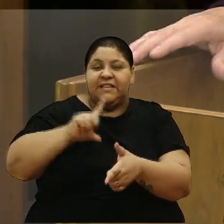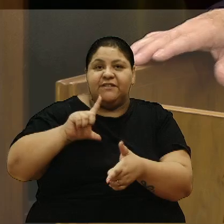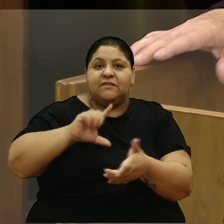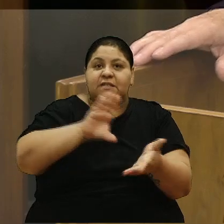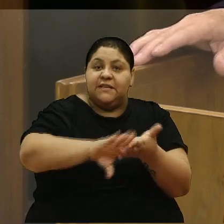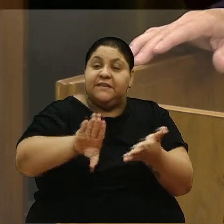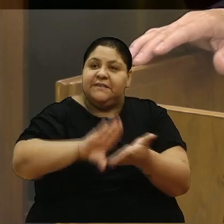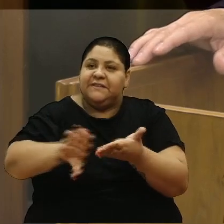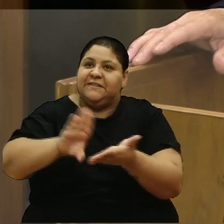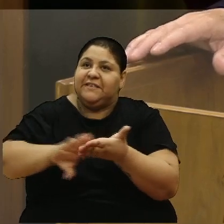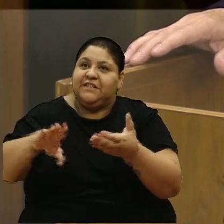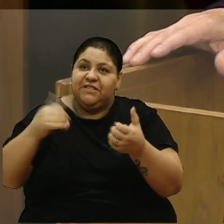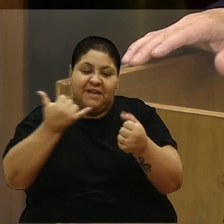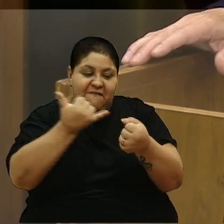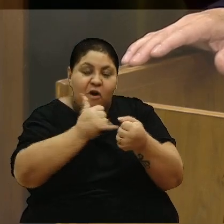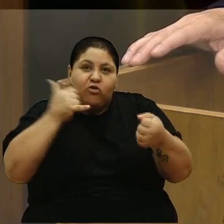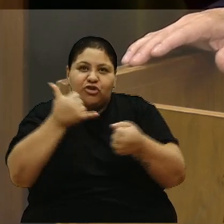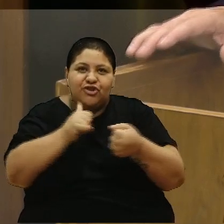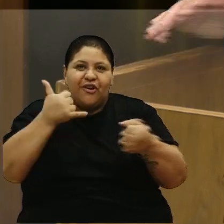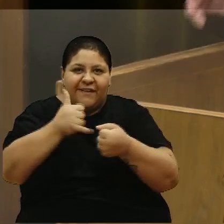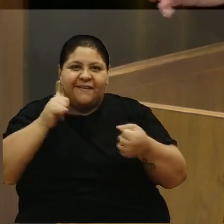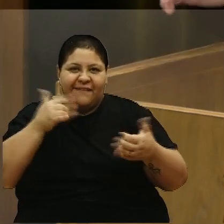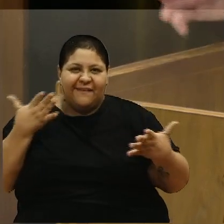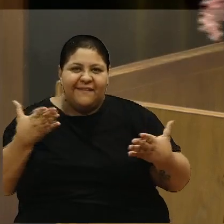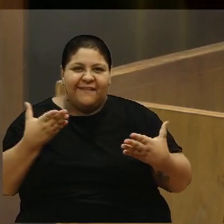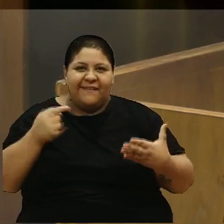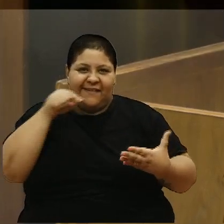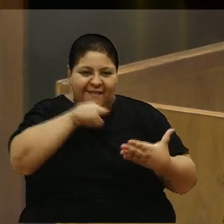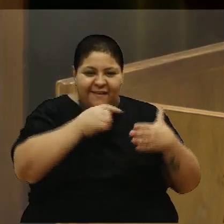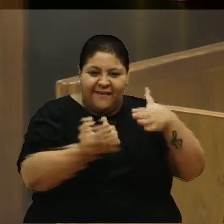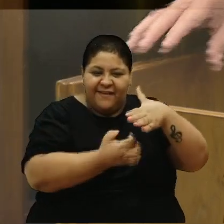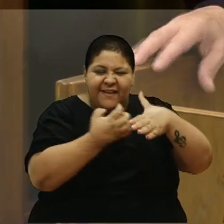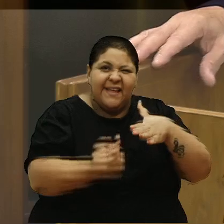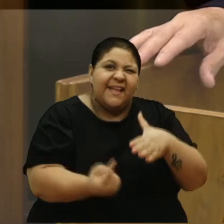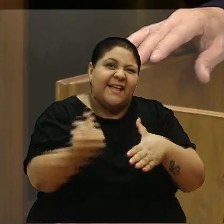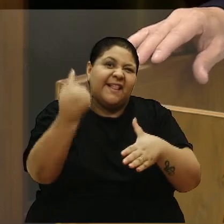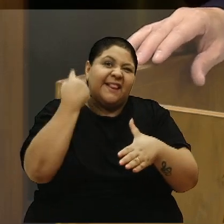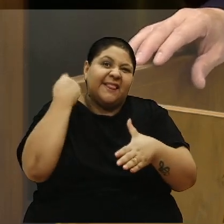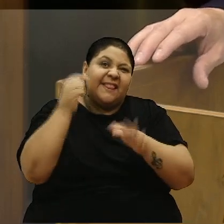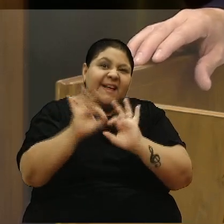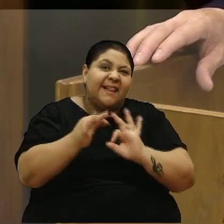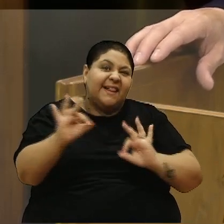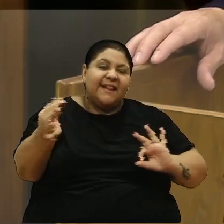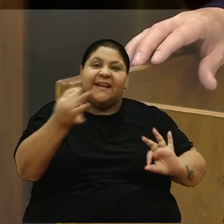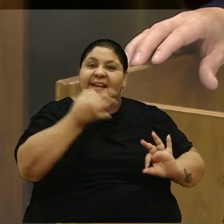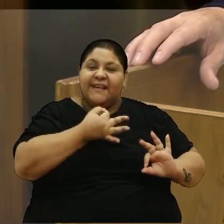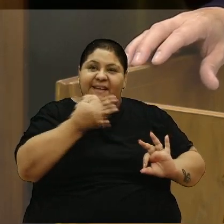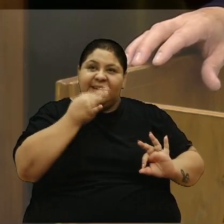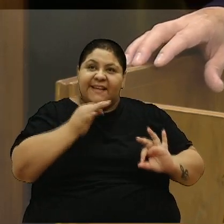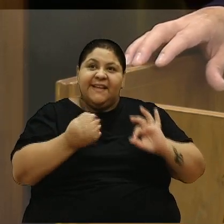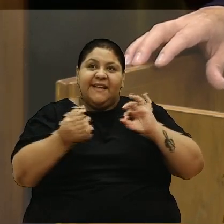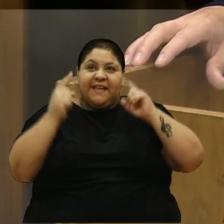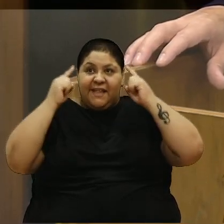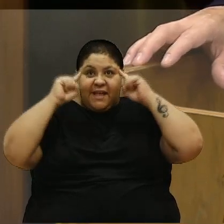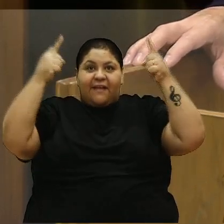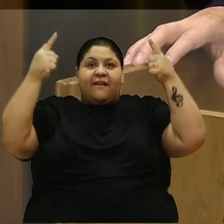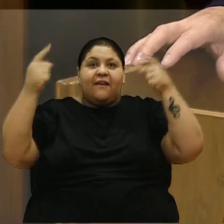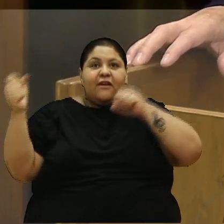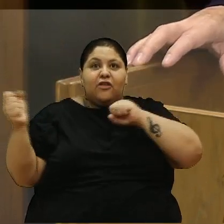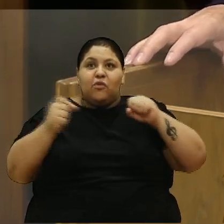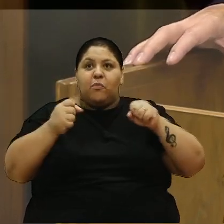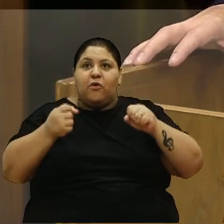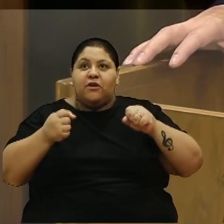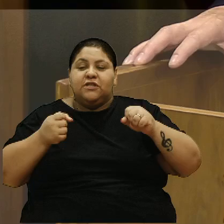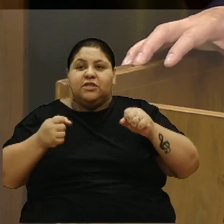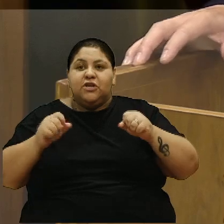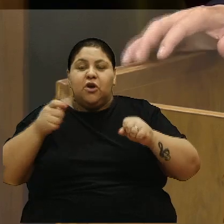despertou o conhecimento, né? Quem é essa empresa lá da Longínqua, Caxias do Sul, que inventa um negócio desse que dá para tu chegar e